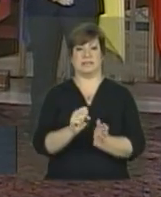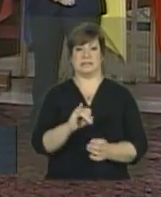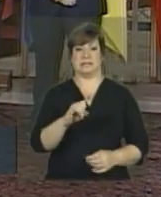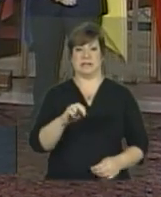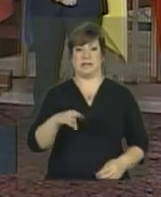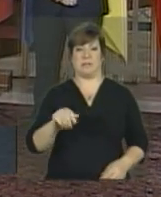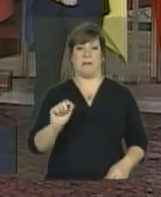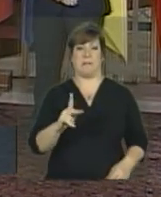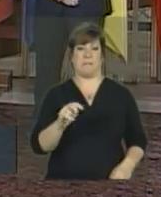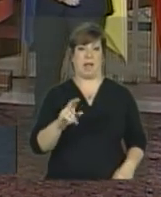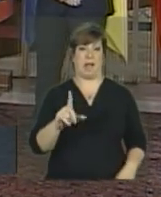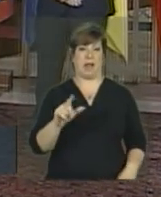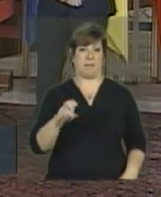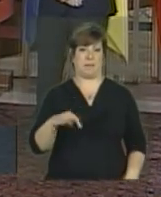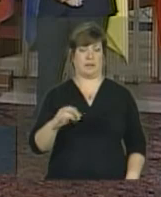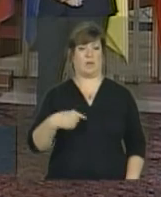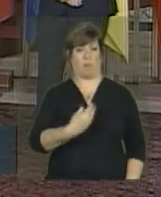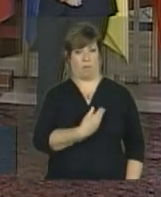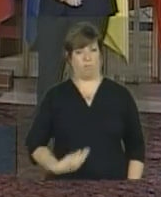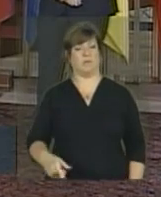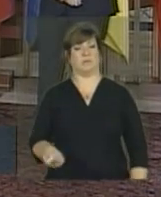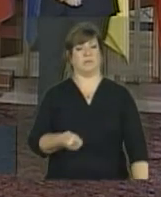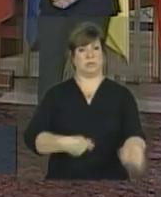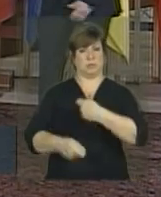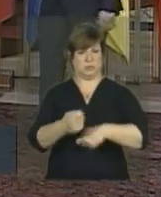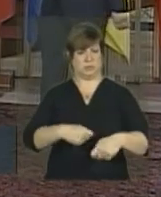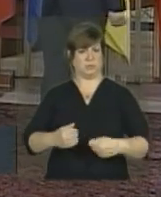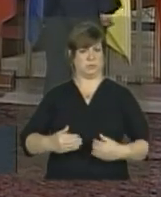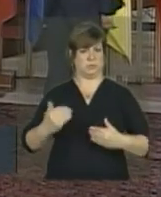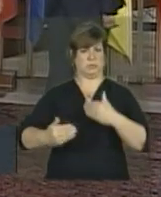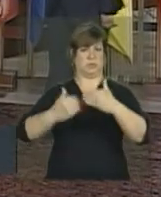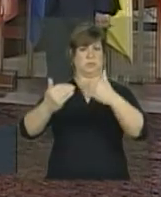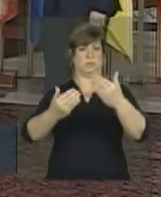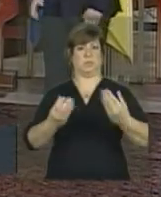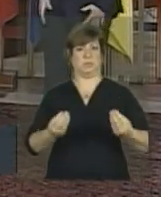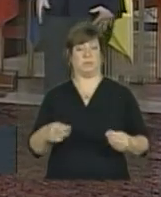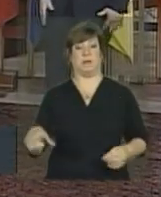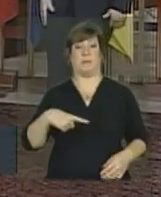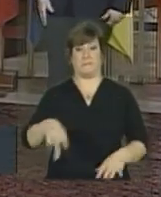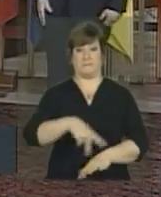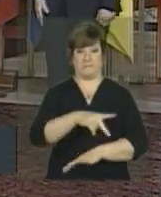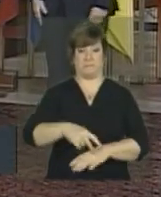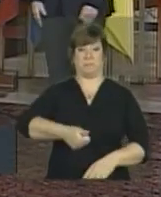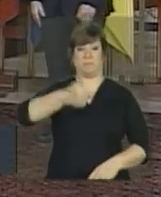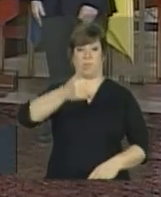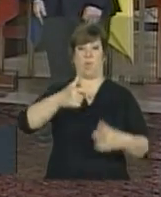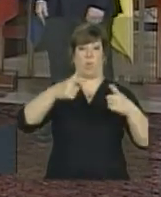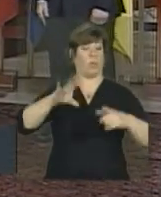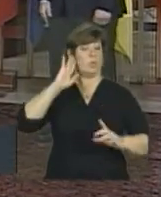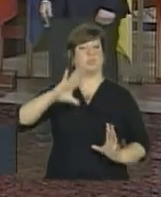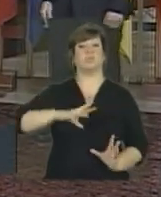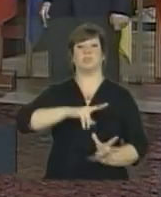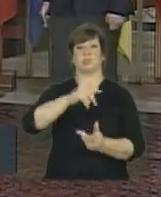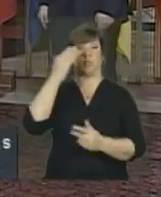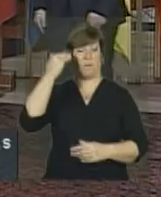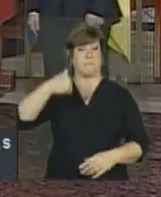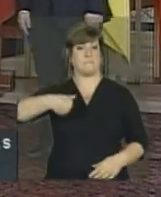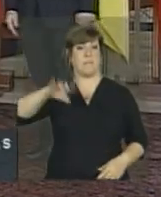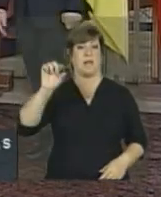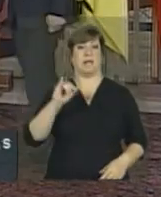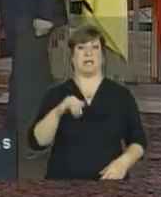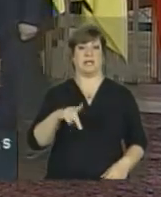governo e é uma economia altamente desenvolvida. O país ocupa o primeiro lugar no mundo no índice